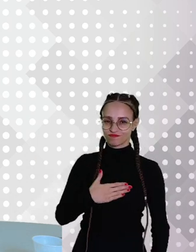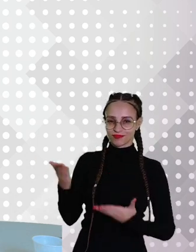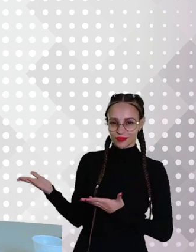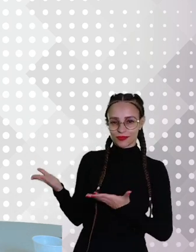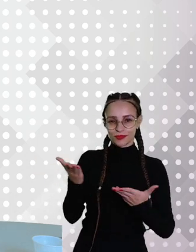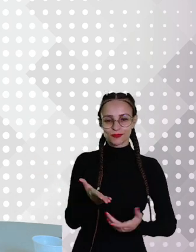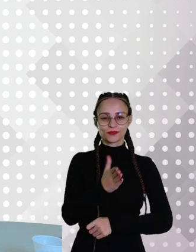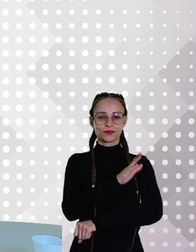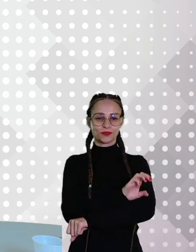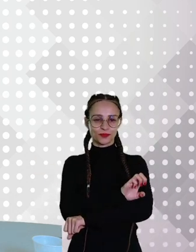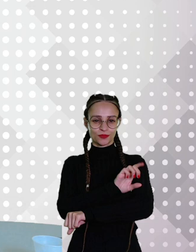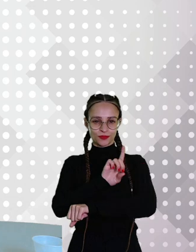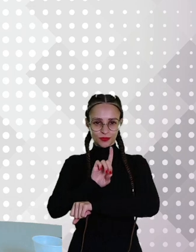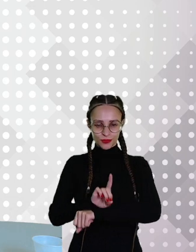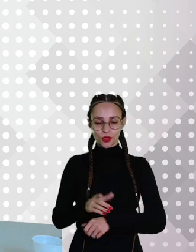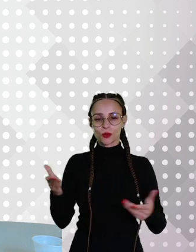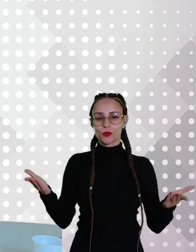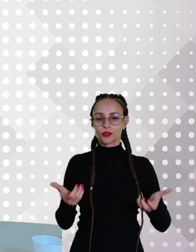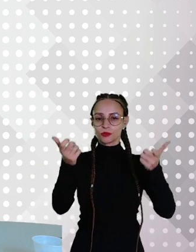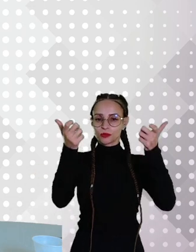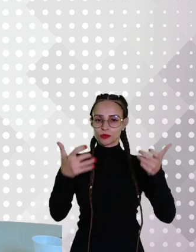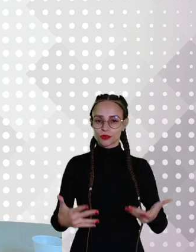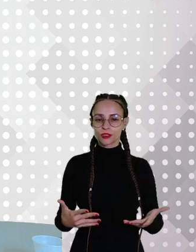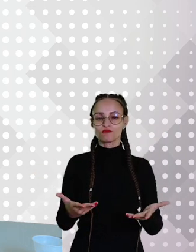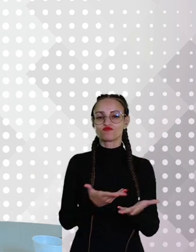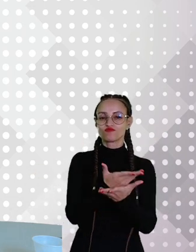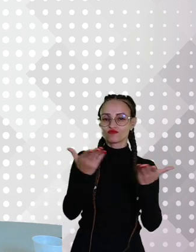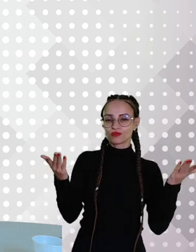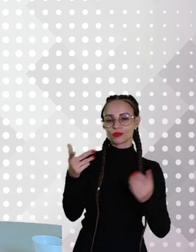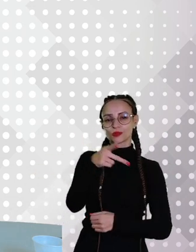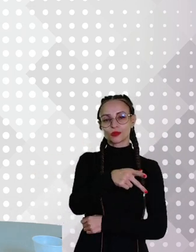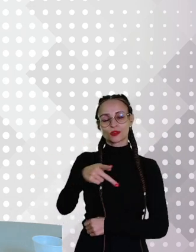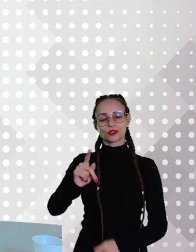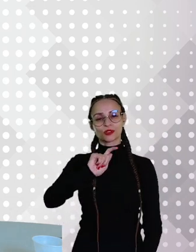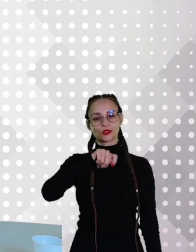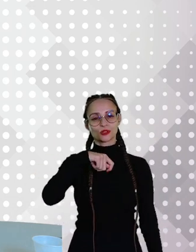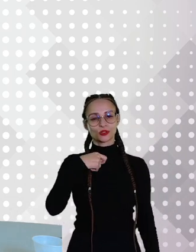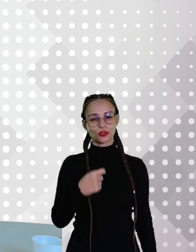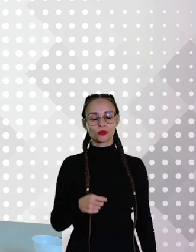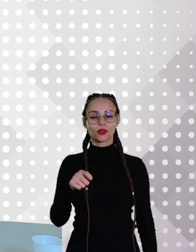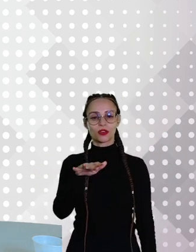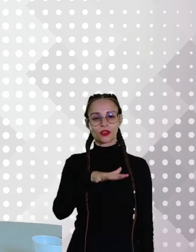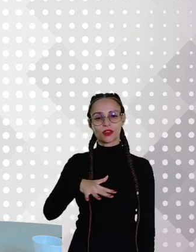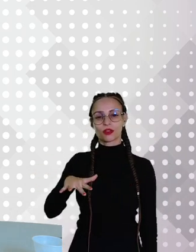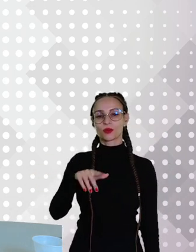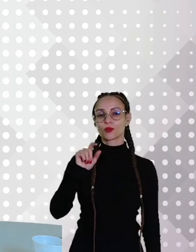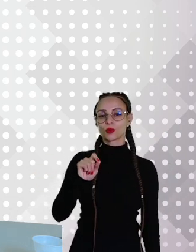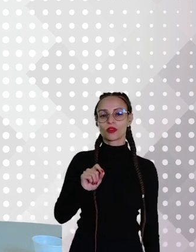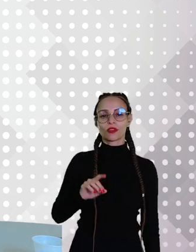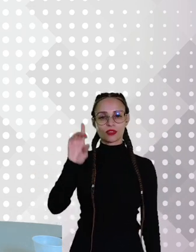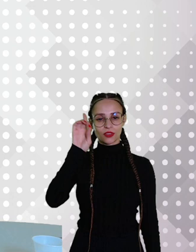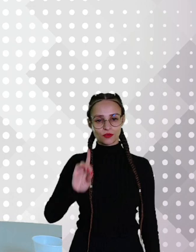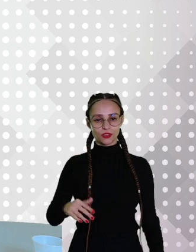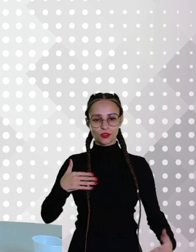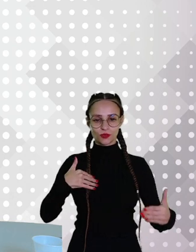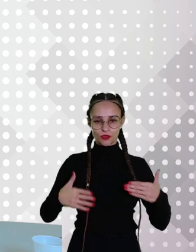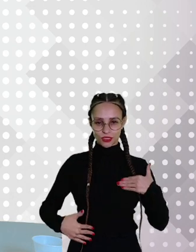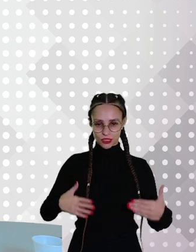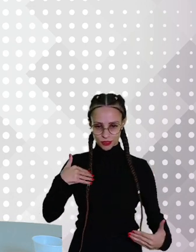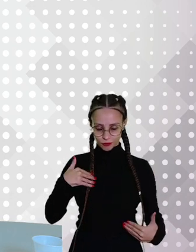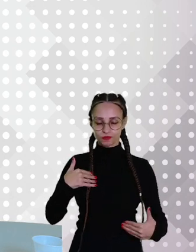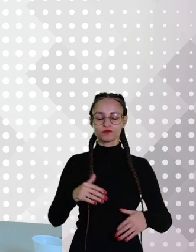Secretaria de Educação, hoje para falar com os nossos professores sobre a nossa área, né, que é a área da deficiência física